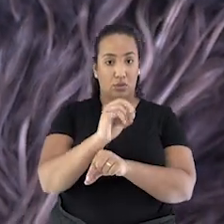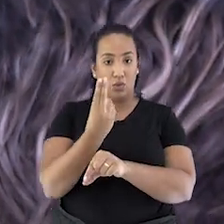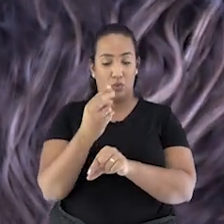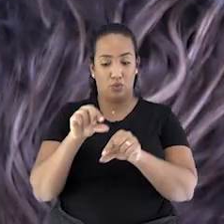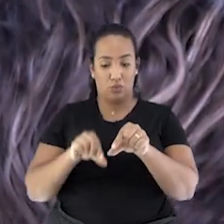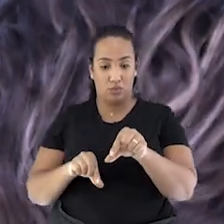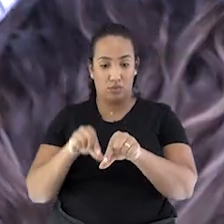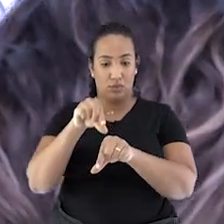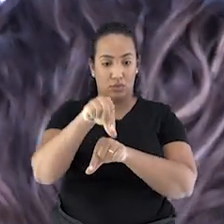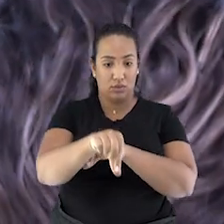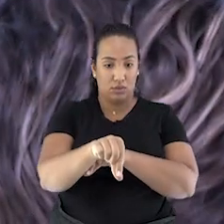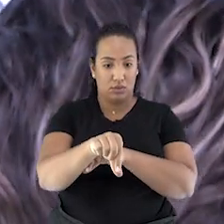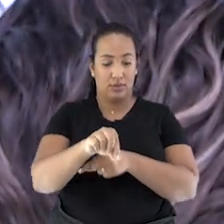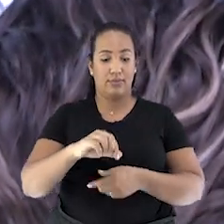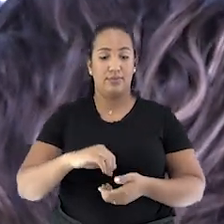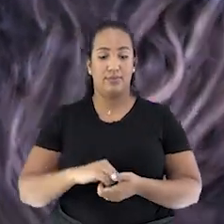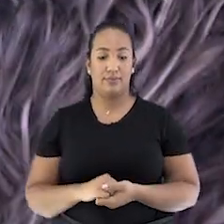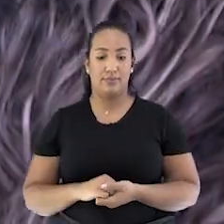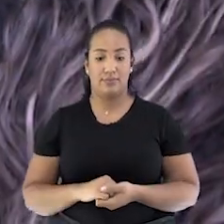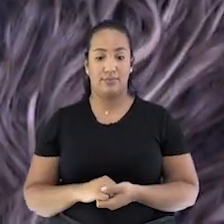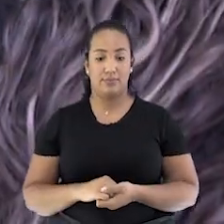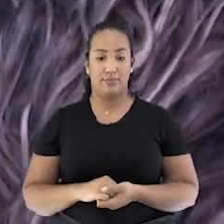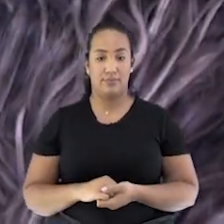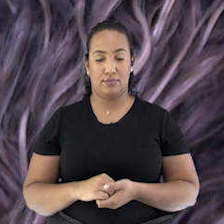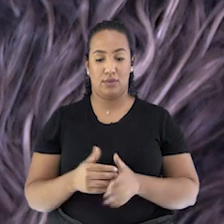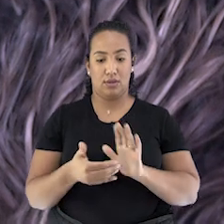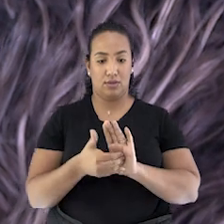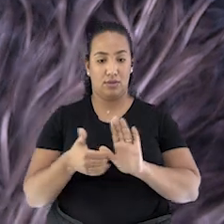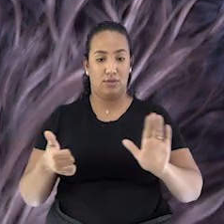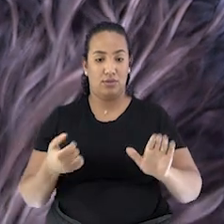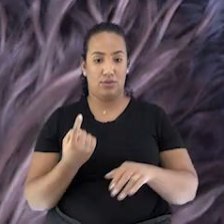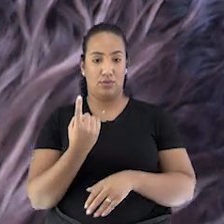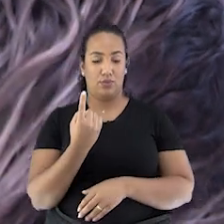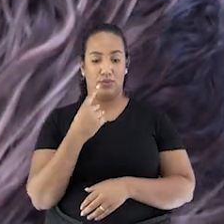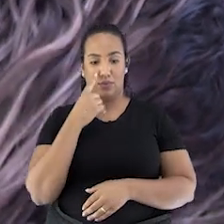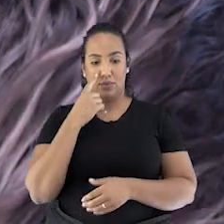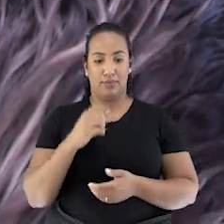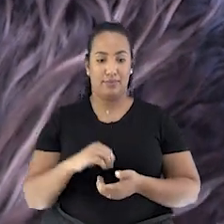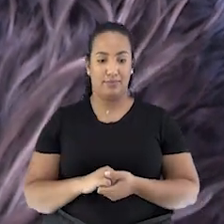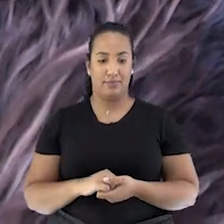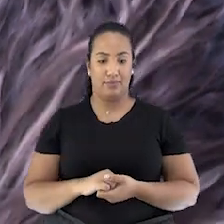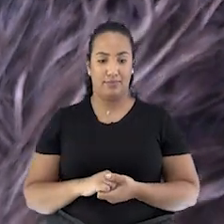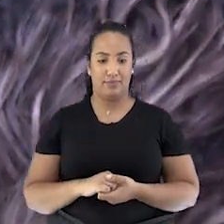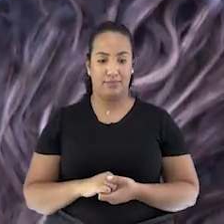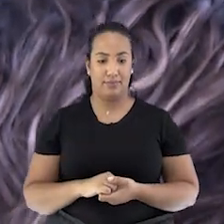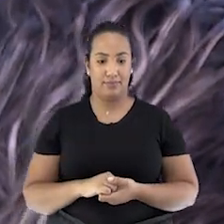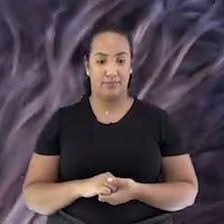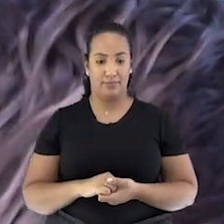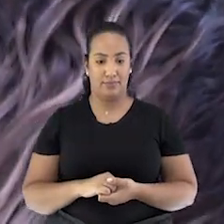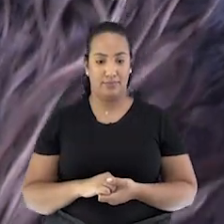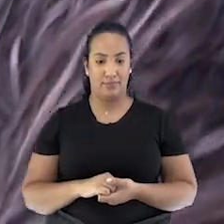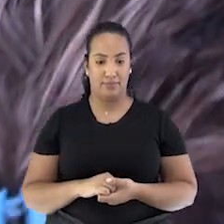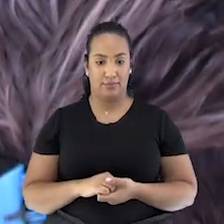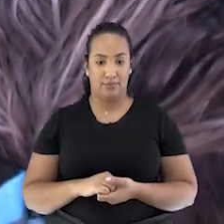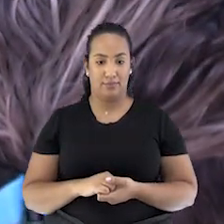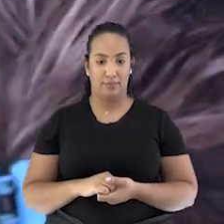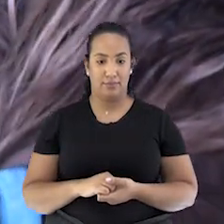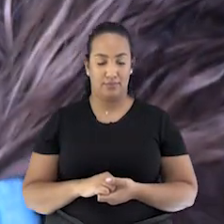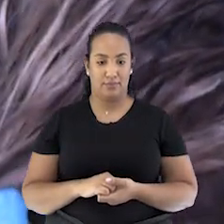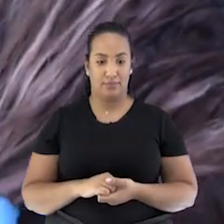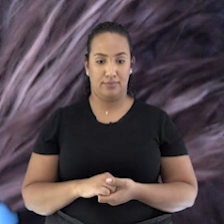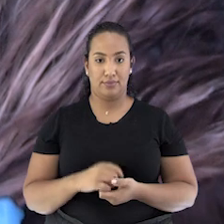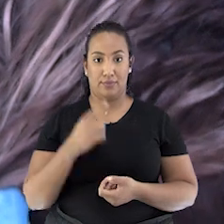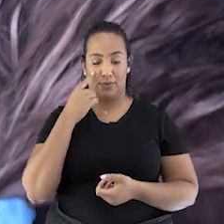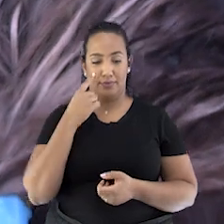E quando você pula para a casinha que tem buraco, você tira um. Por exemplo, pulei para cá. Aí tirei essa. Pulei para